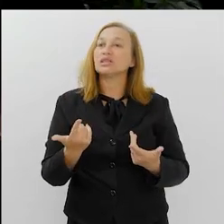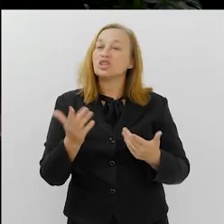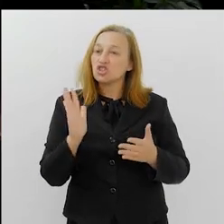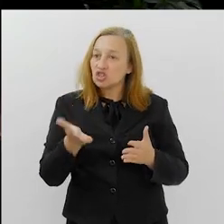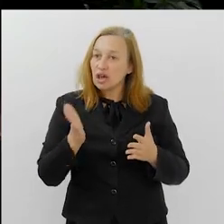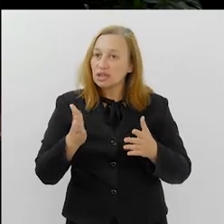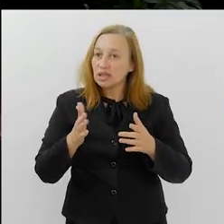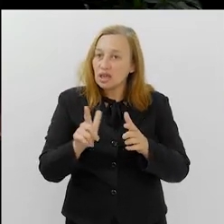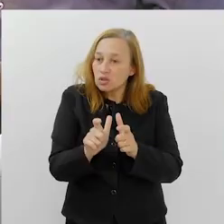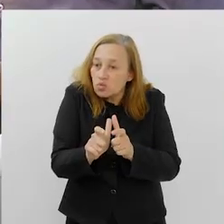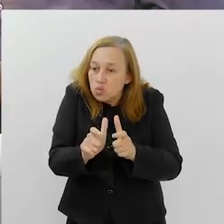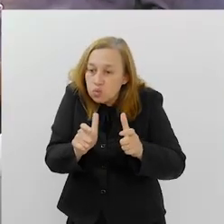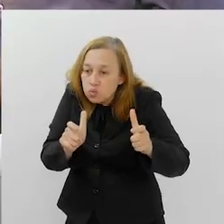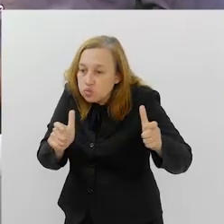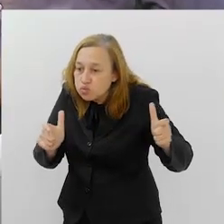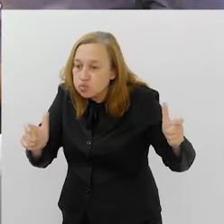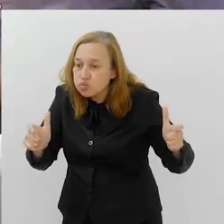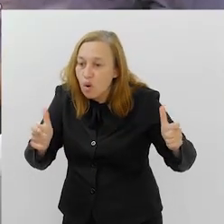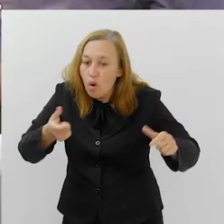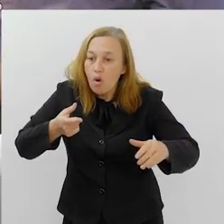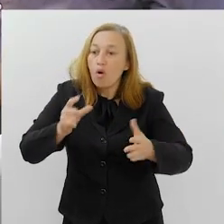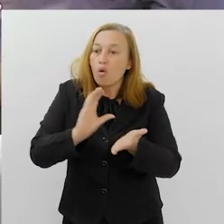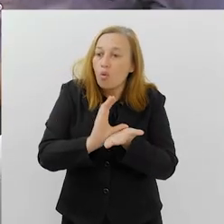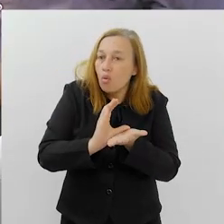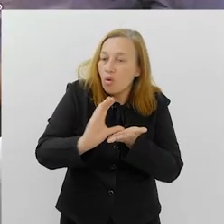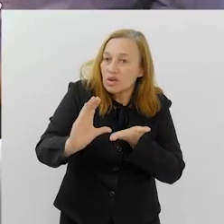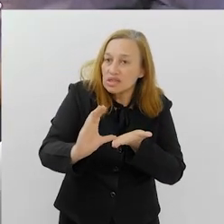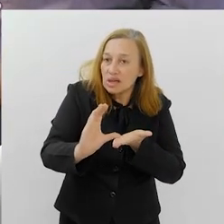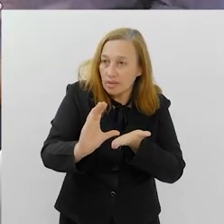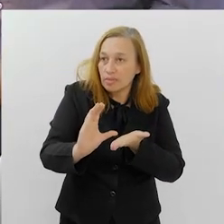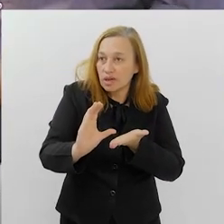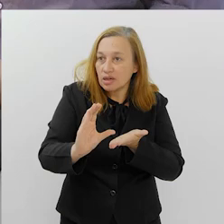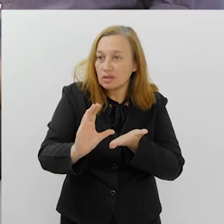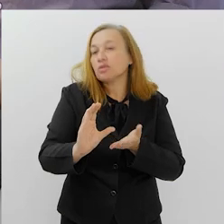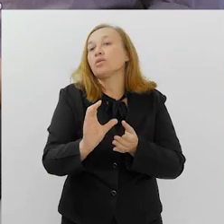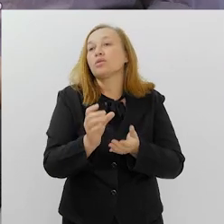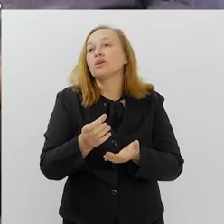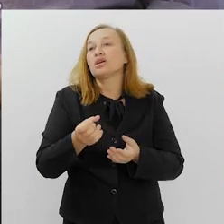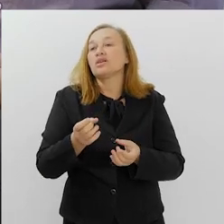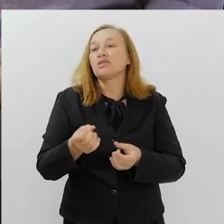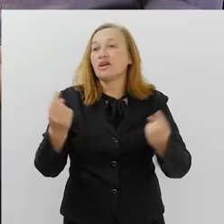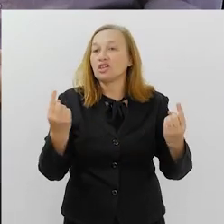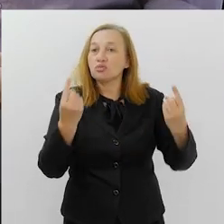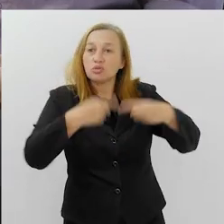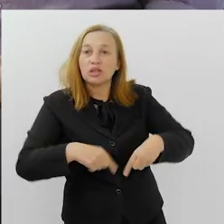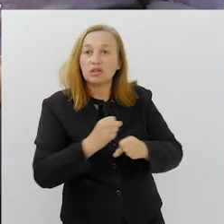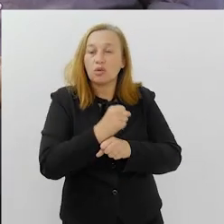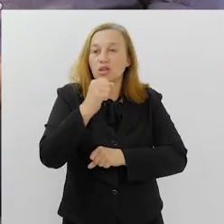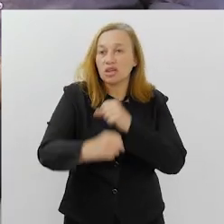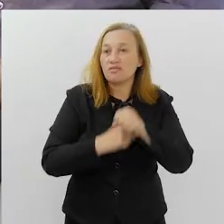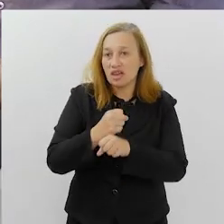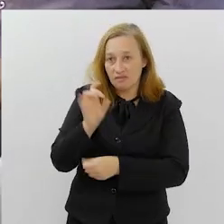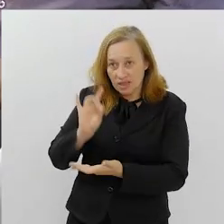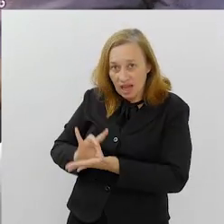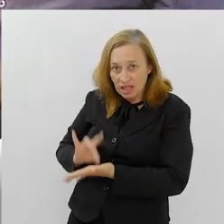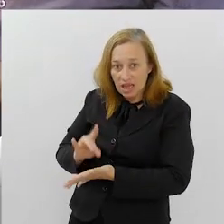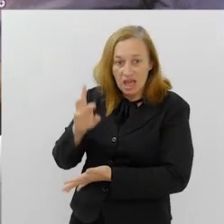planejamento, inclusive, para ampliar essa capacidade para receber alguns jogos dessa primeira divisão que será disputada no ano que vem, não é isso,